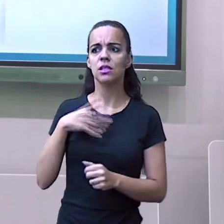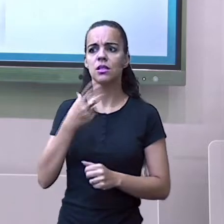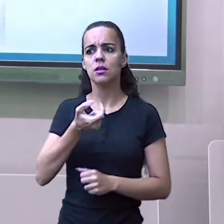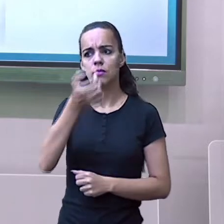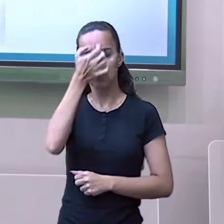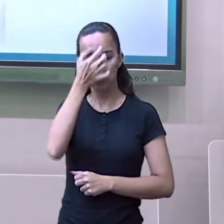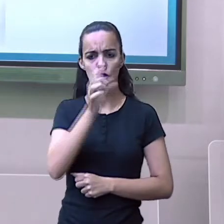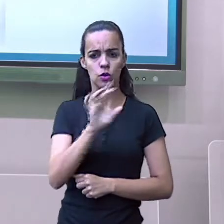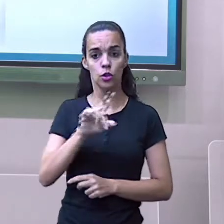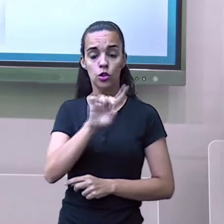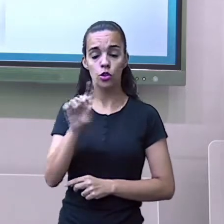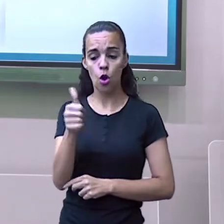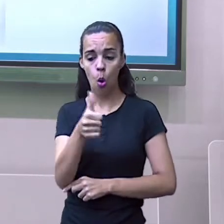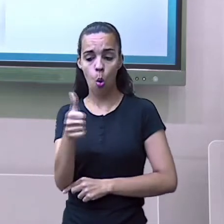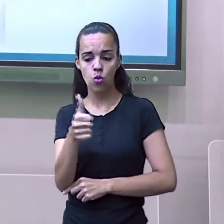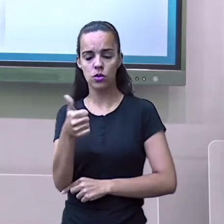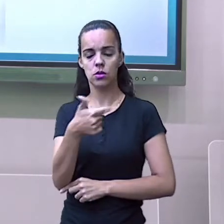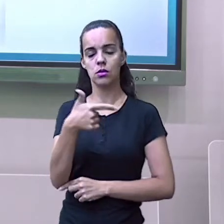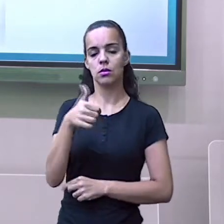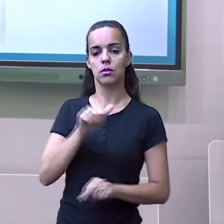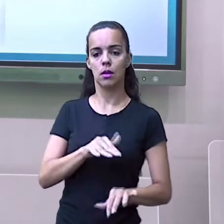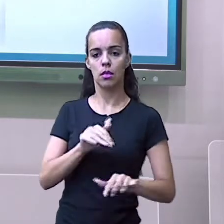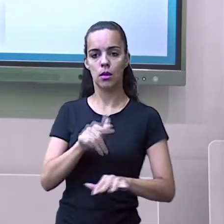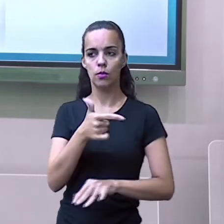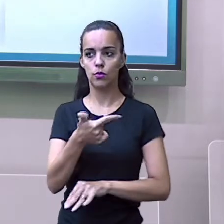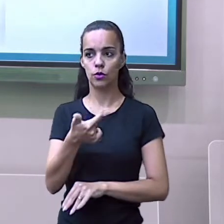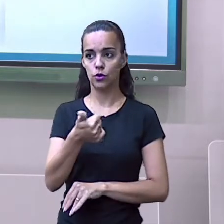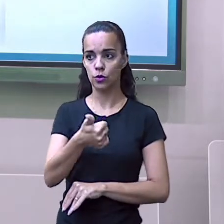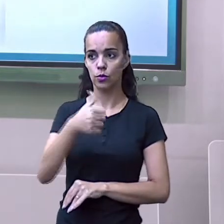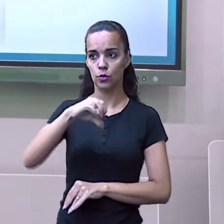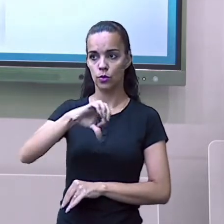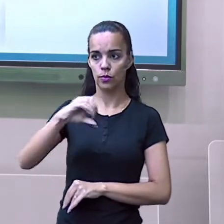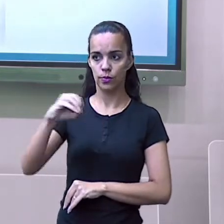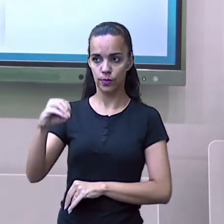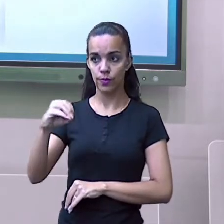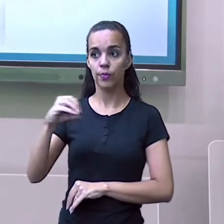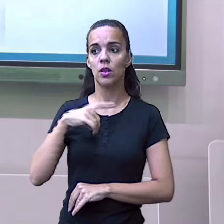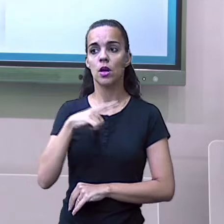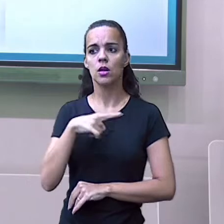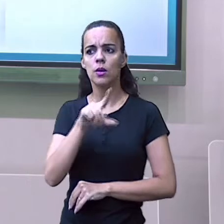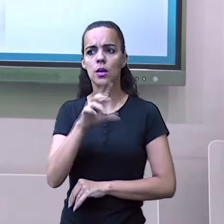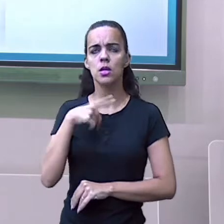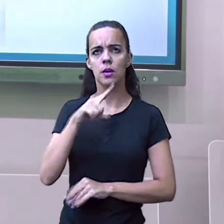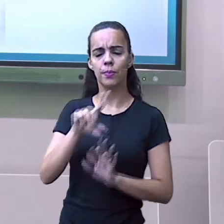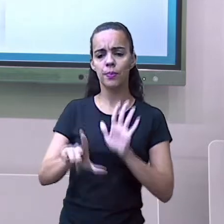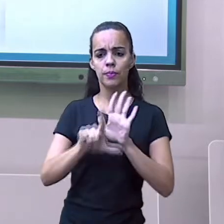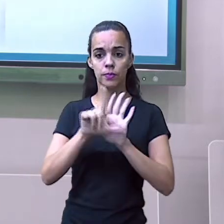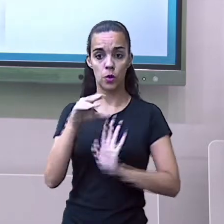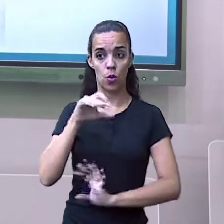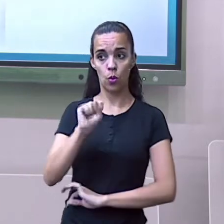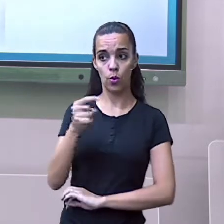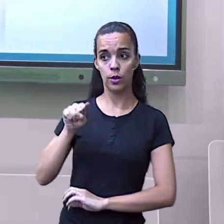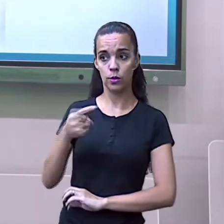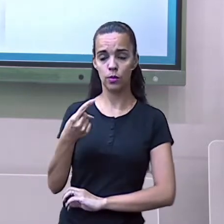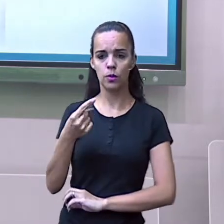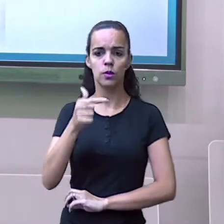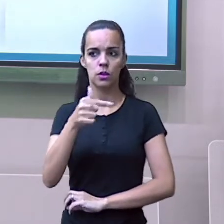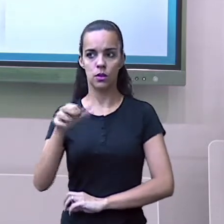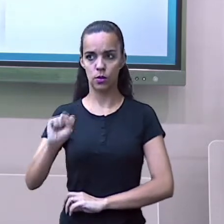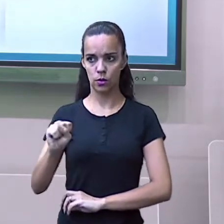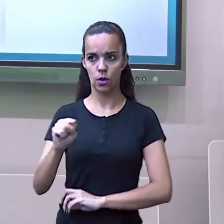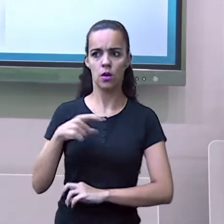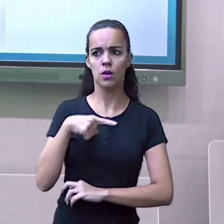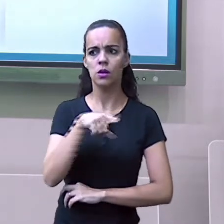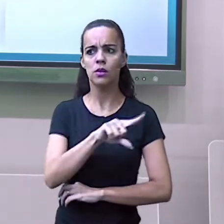de setembro de 1990, por meio da Lei de número 8.078.